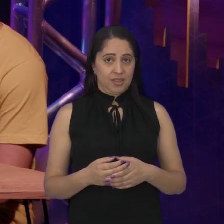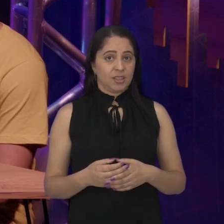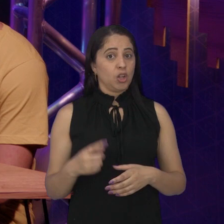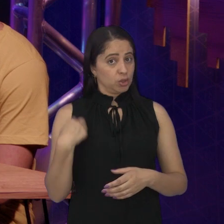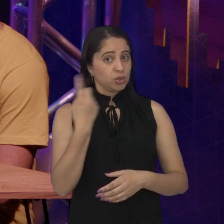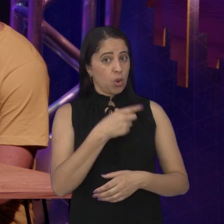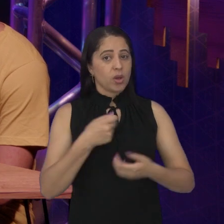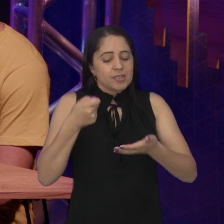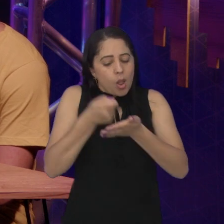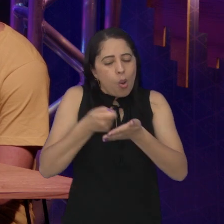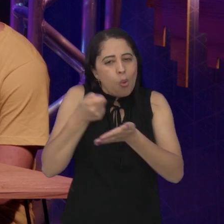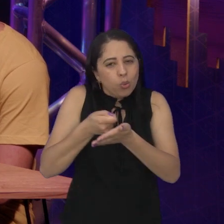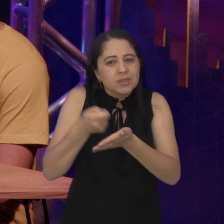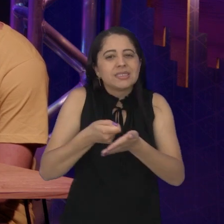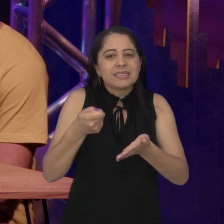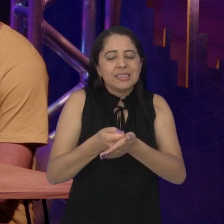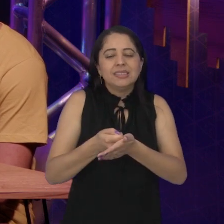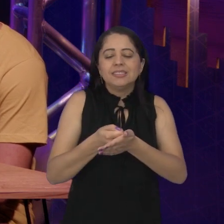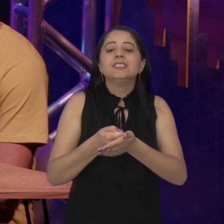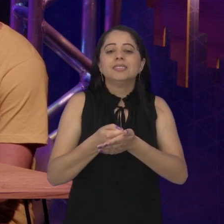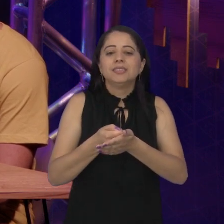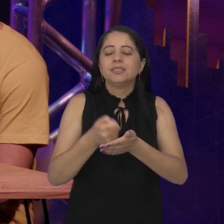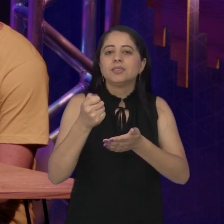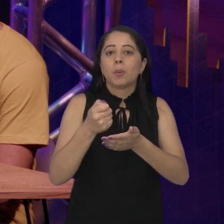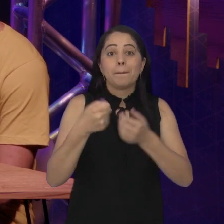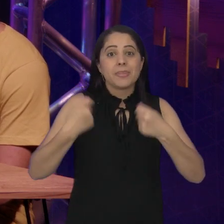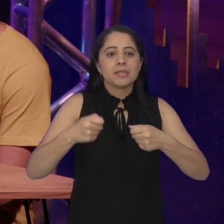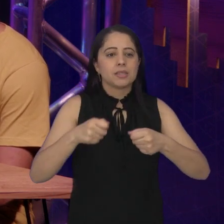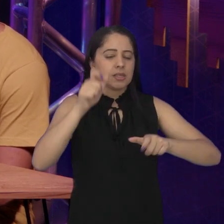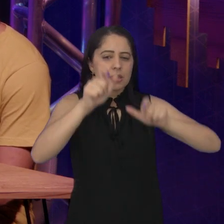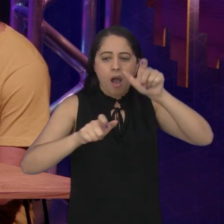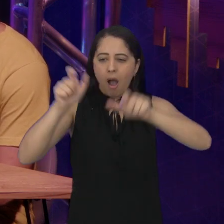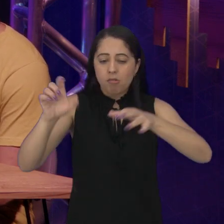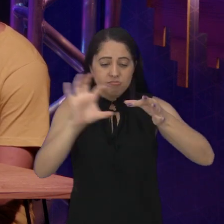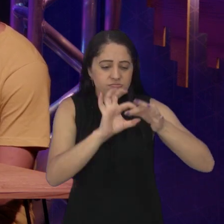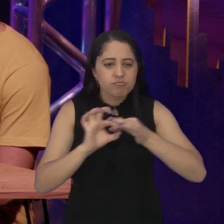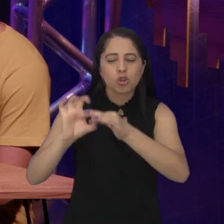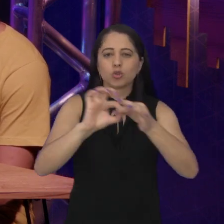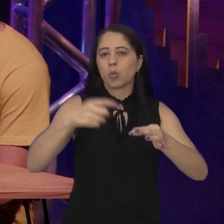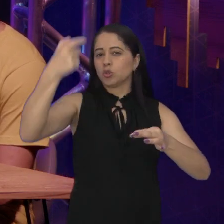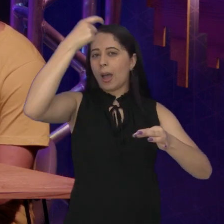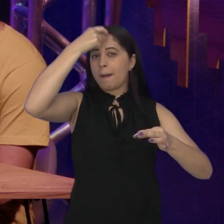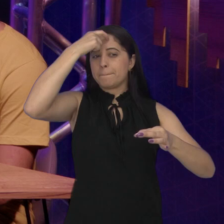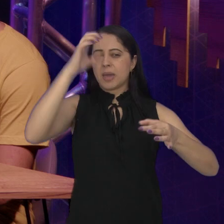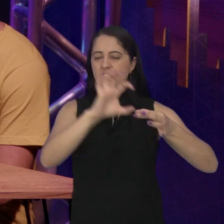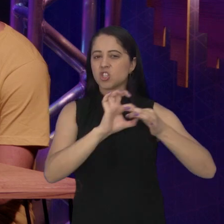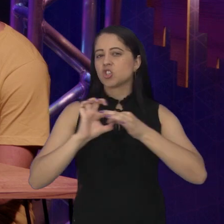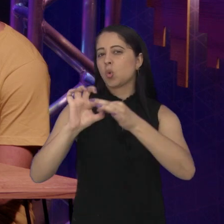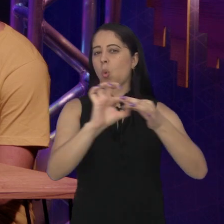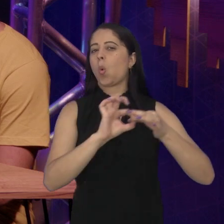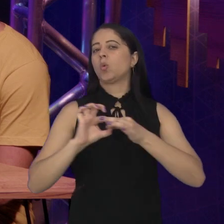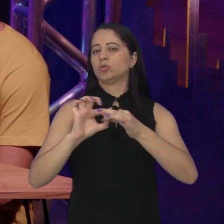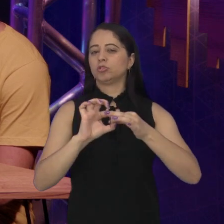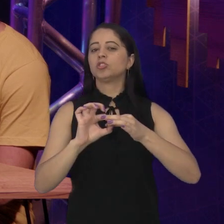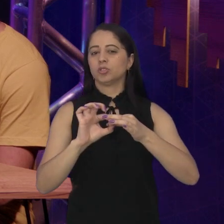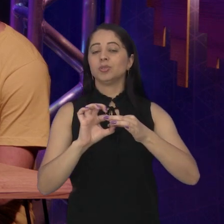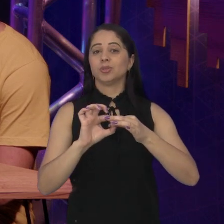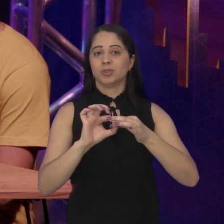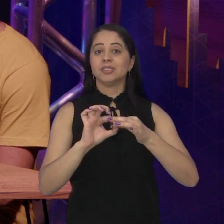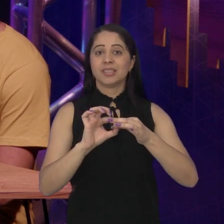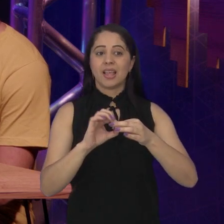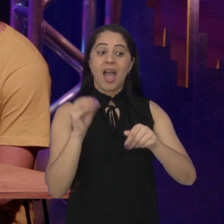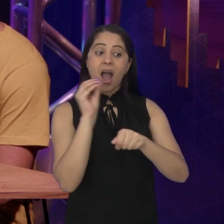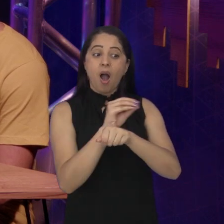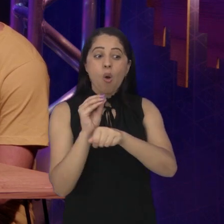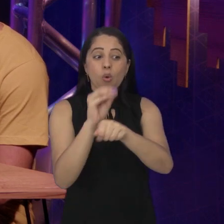a gente tá lutando, tá batalhando, e essa consciência coletiva. Vamos pensar coletivo, porque os mais pobres são